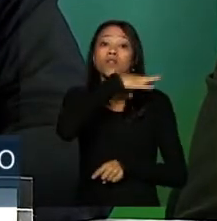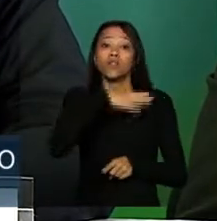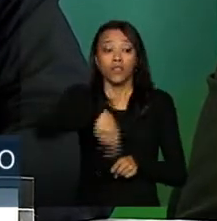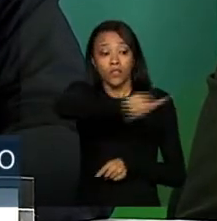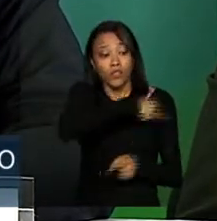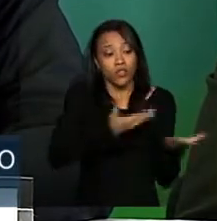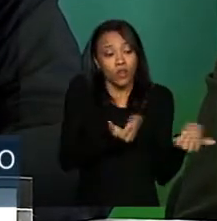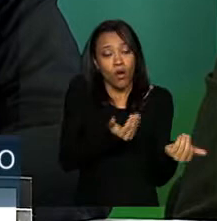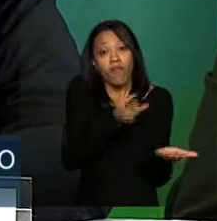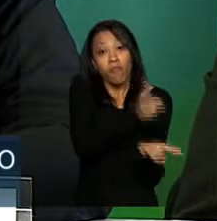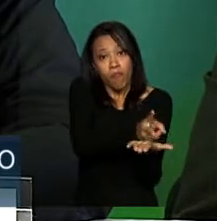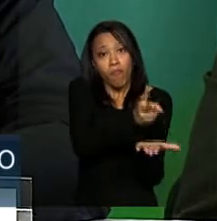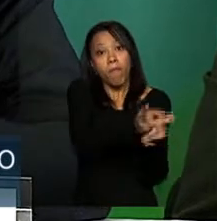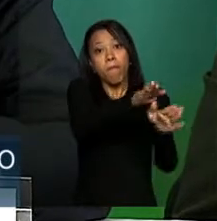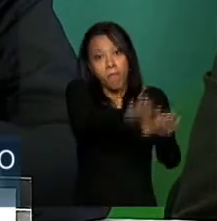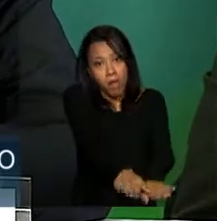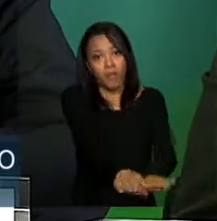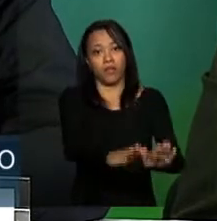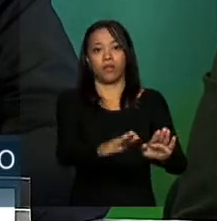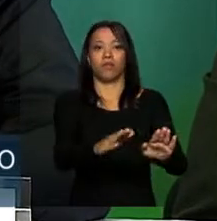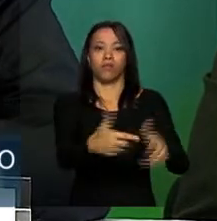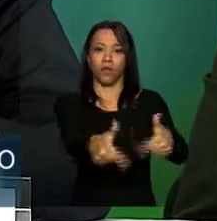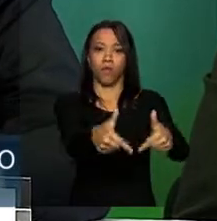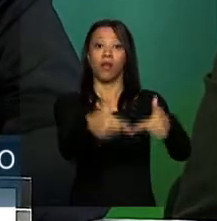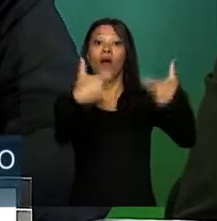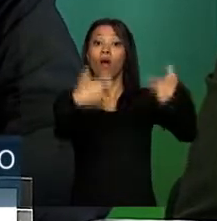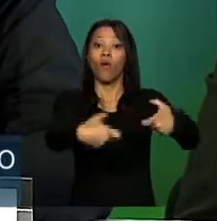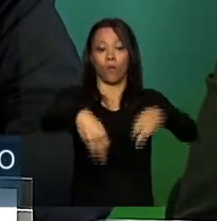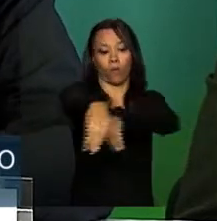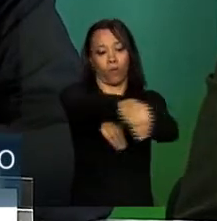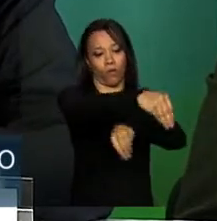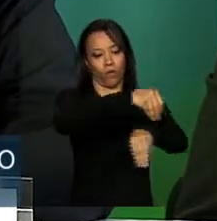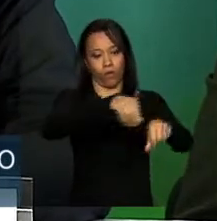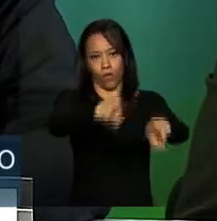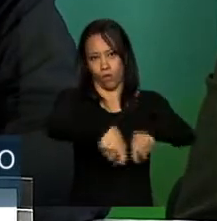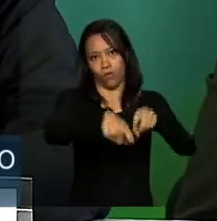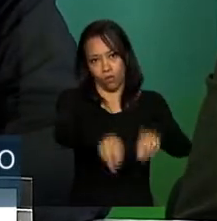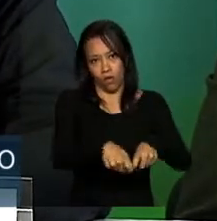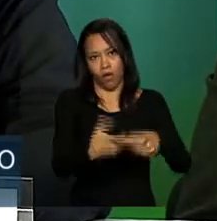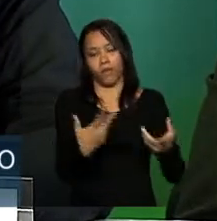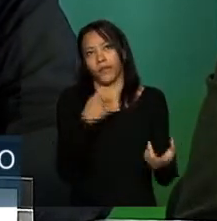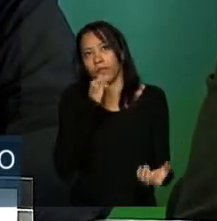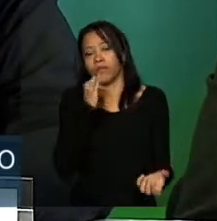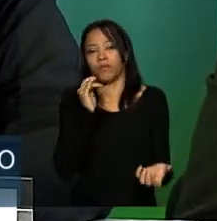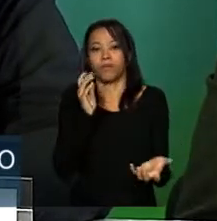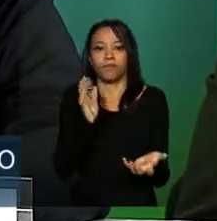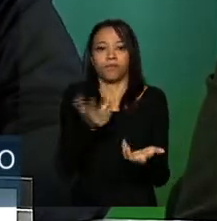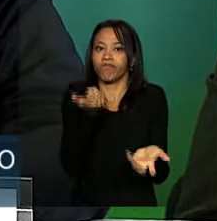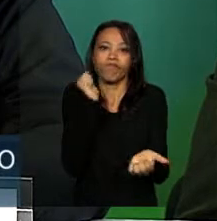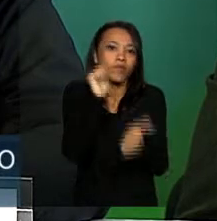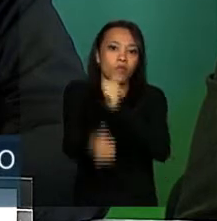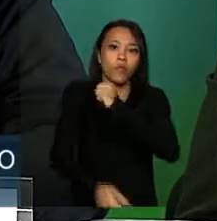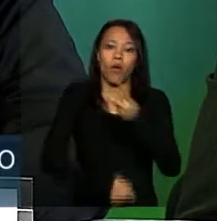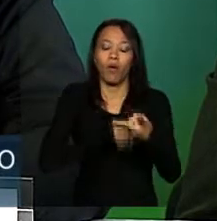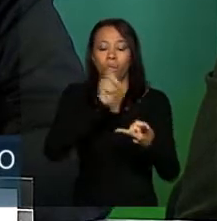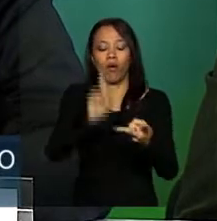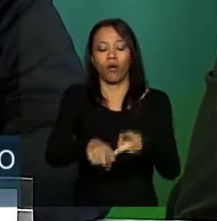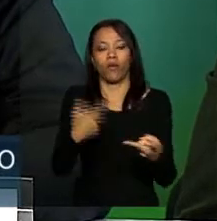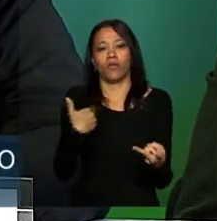rural. Então, isso é fundamental, atividades também culturais, esportivas, inclusão